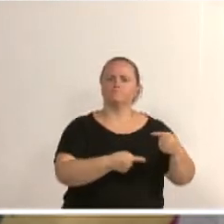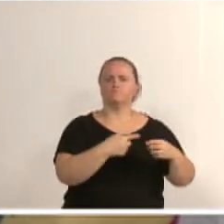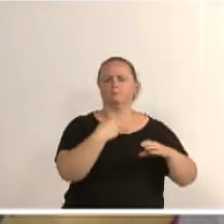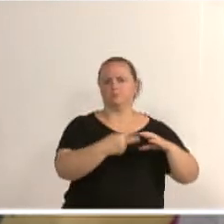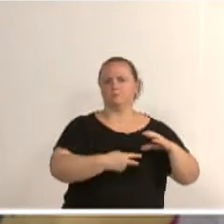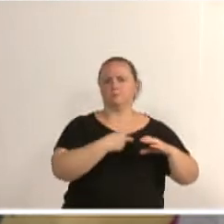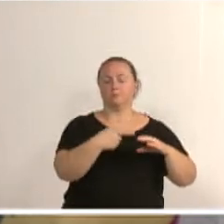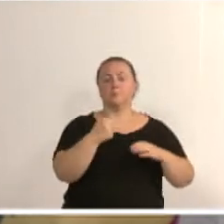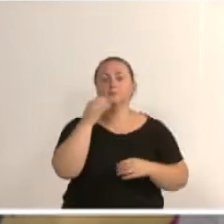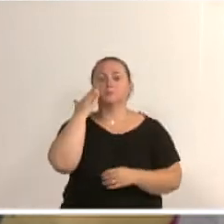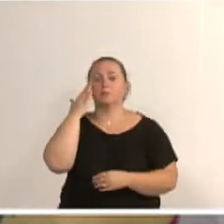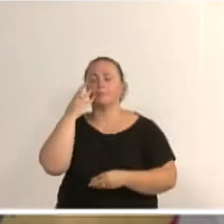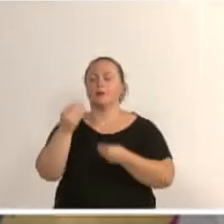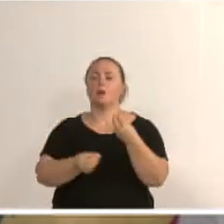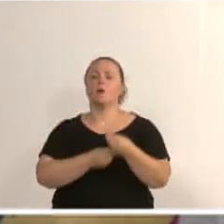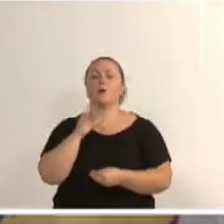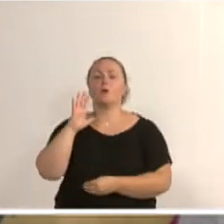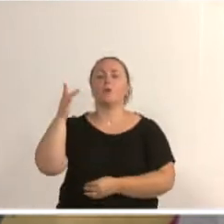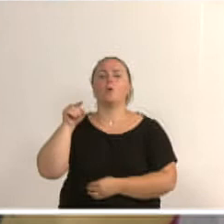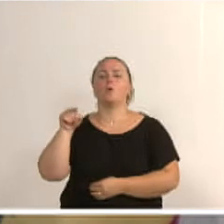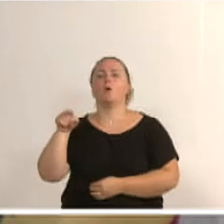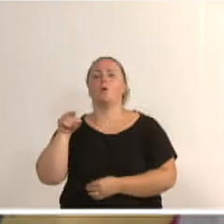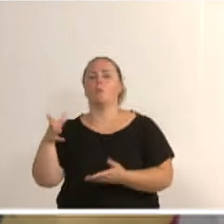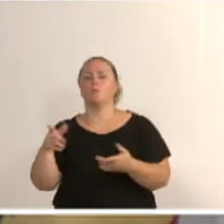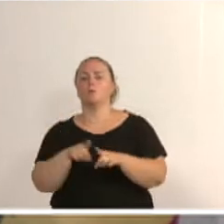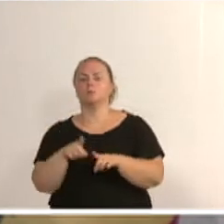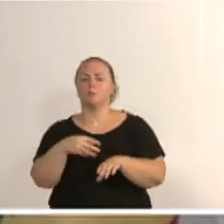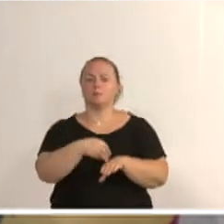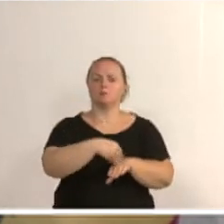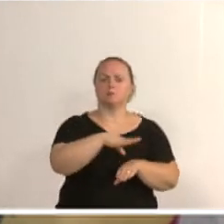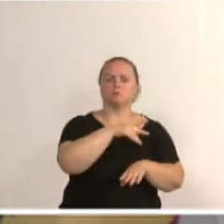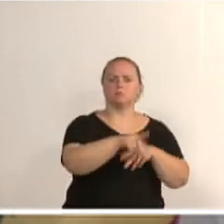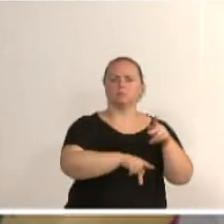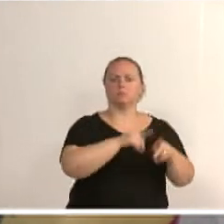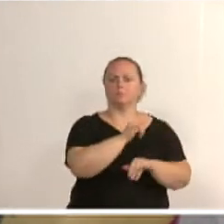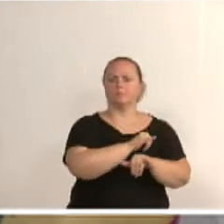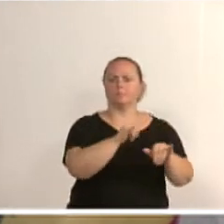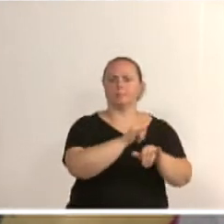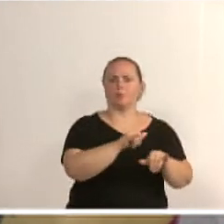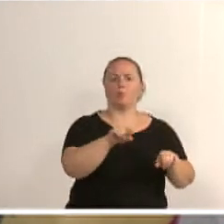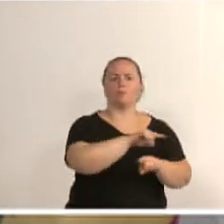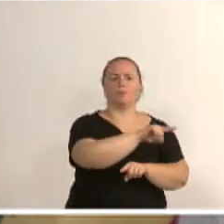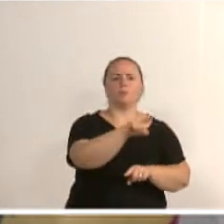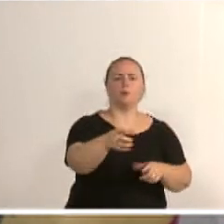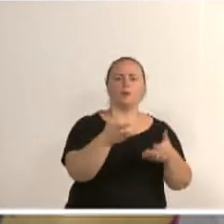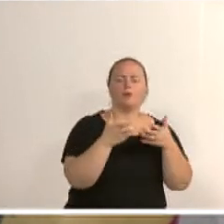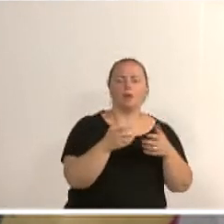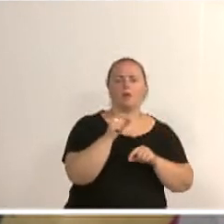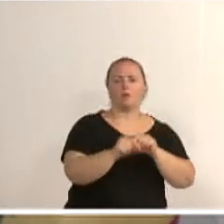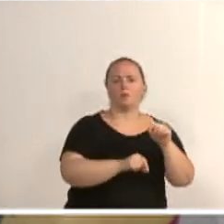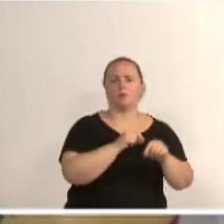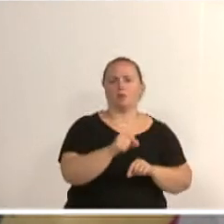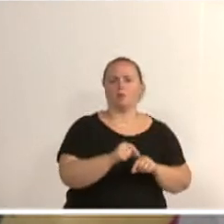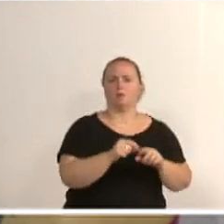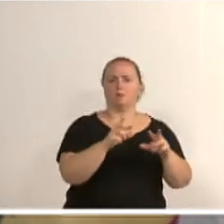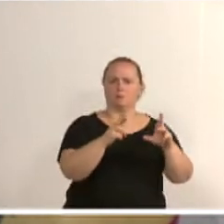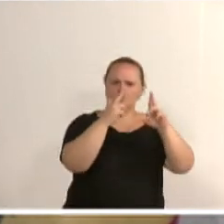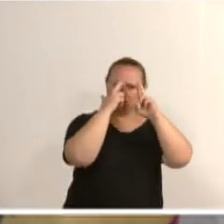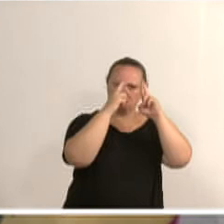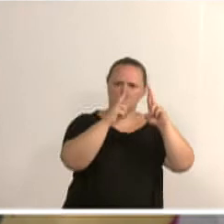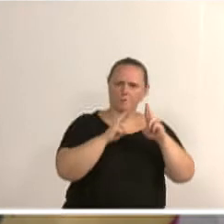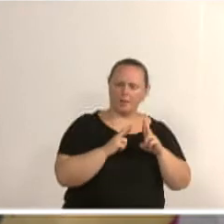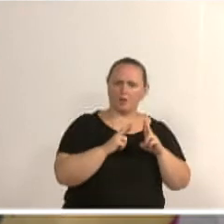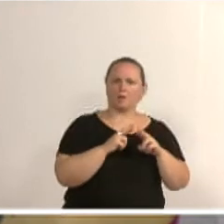caminhamento de vocês, para que a gente possa passar à população o que realmente o povo quer ouvir. Quer ouvir dignidade e mais linha de ônibus.